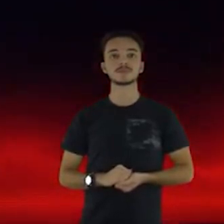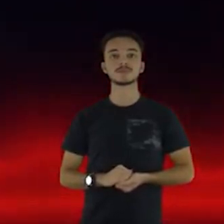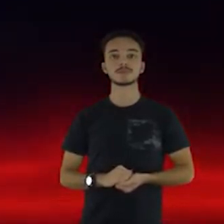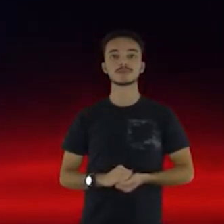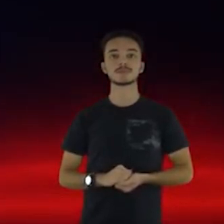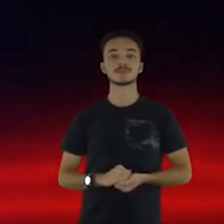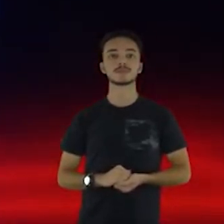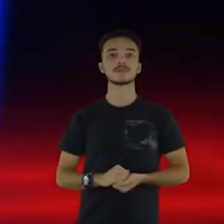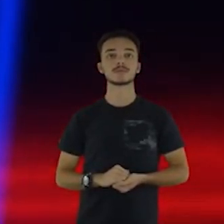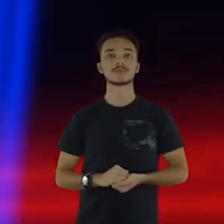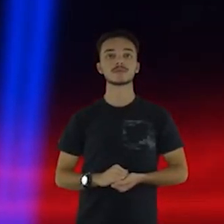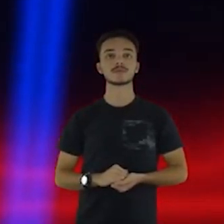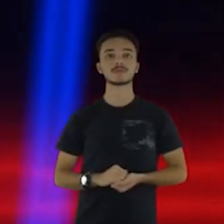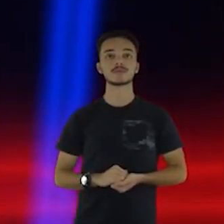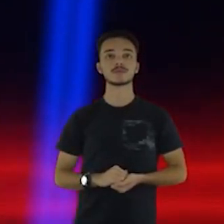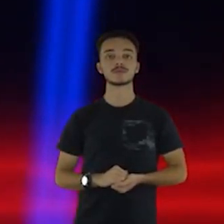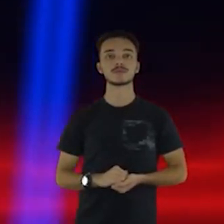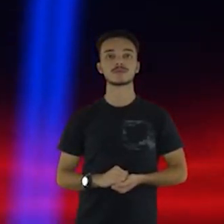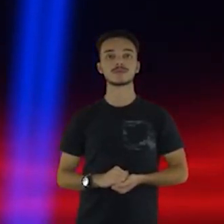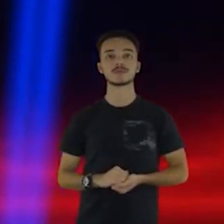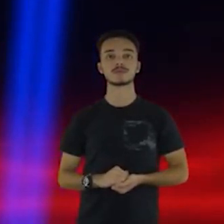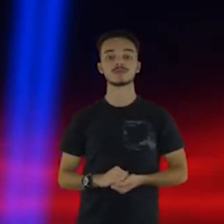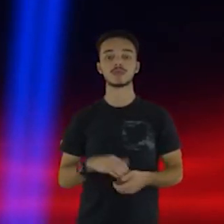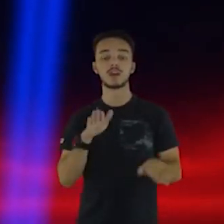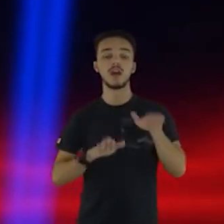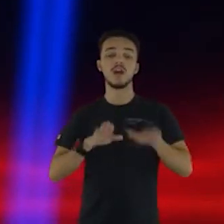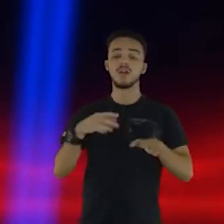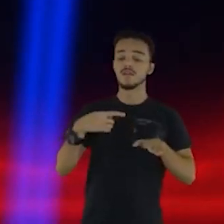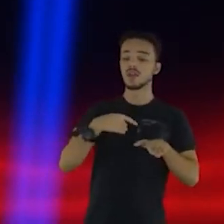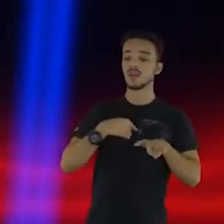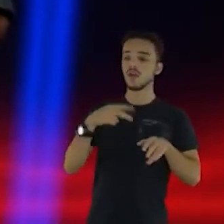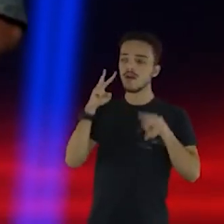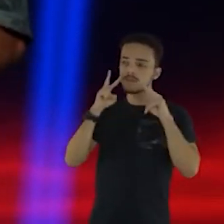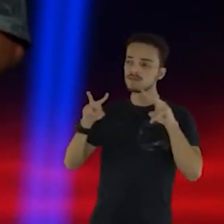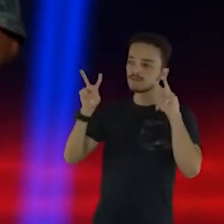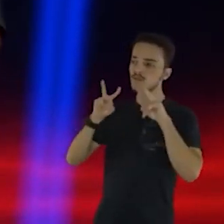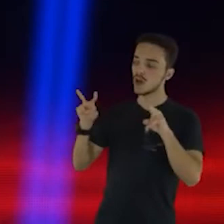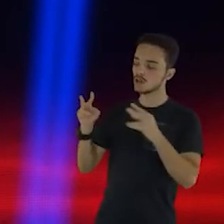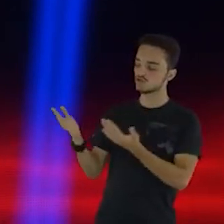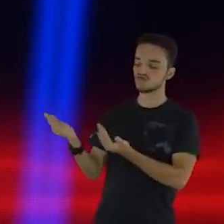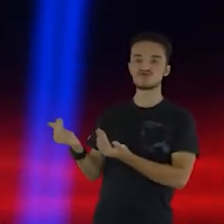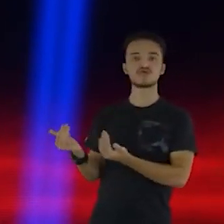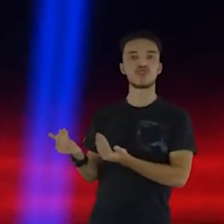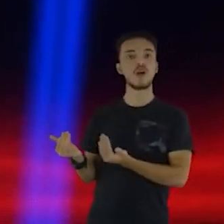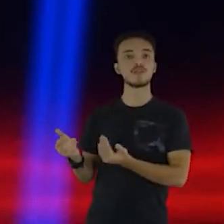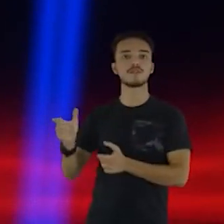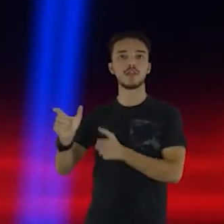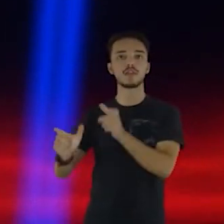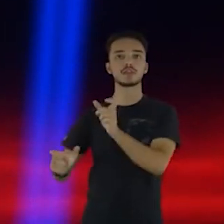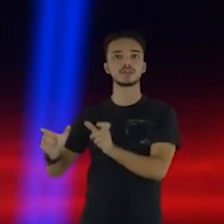Às vezes eu vejo, eu me deparo com jovens em alguns lugares remotos,